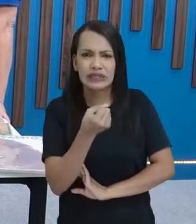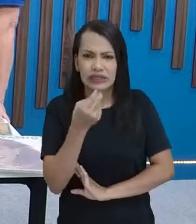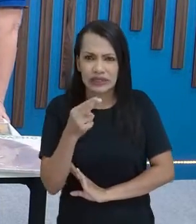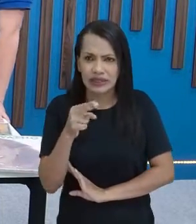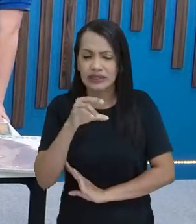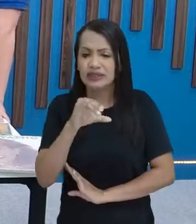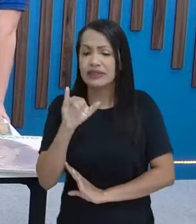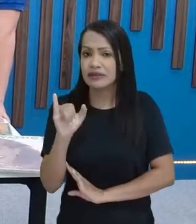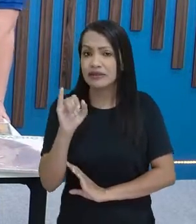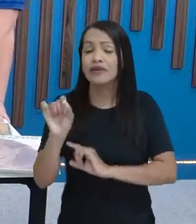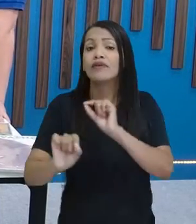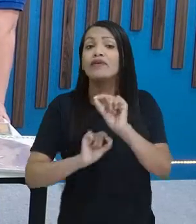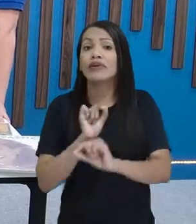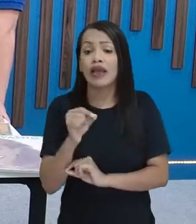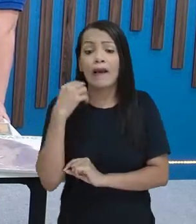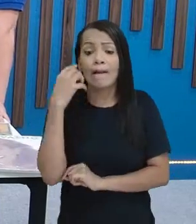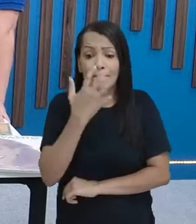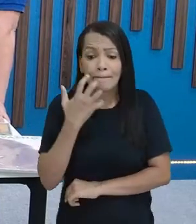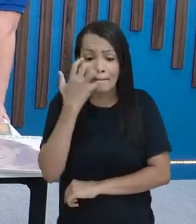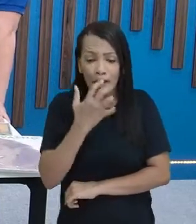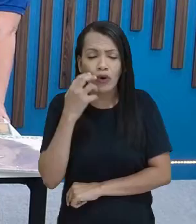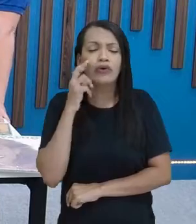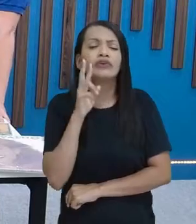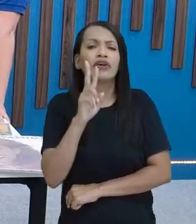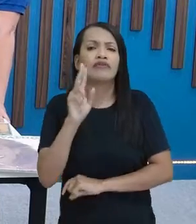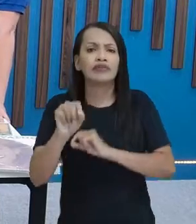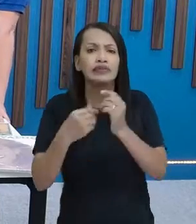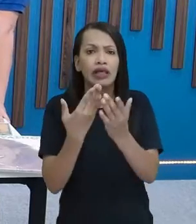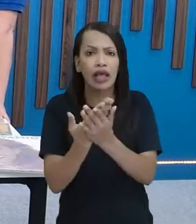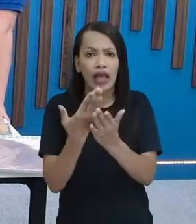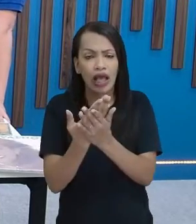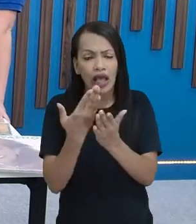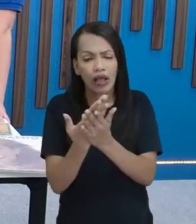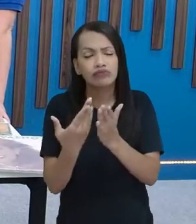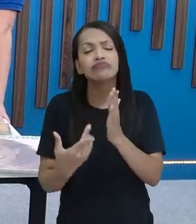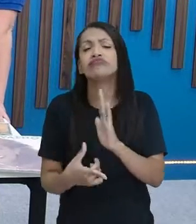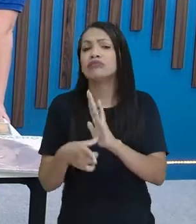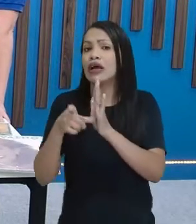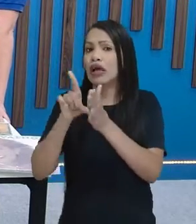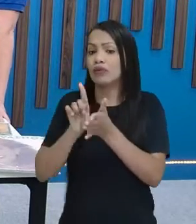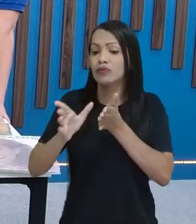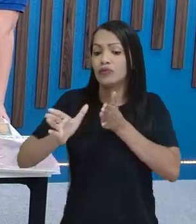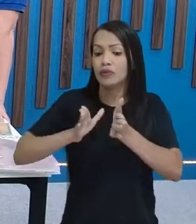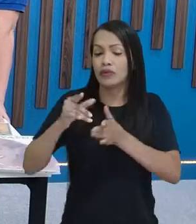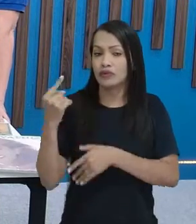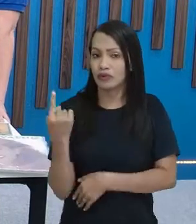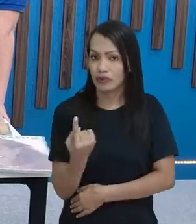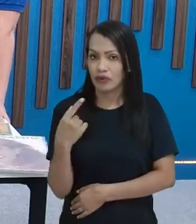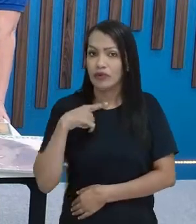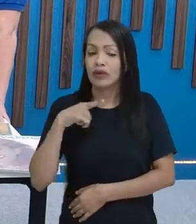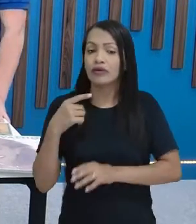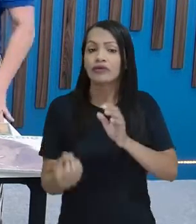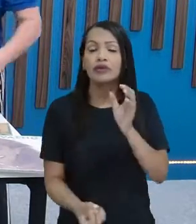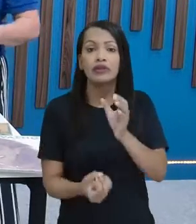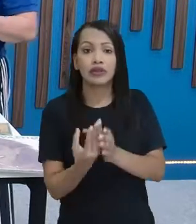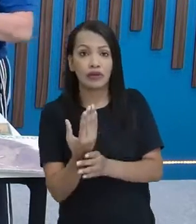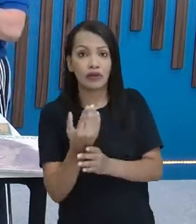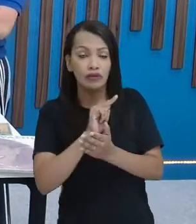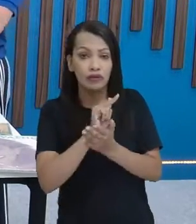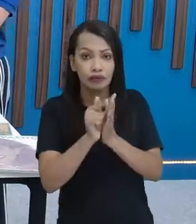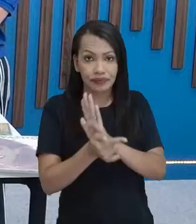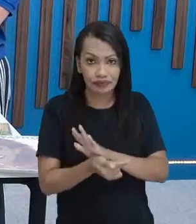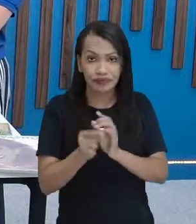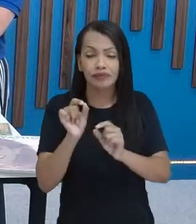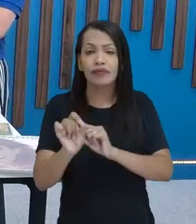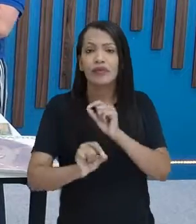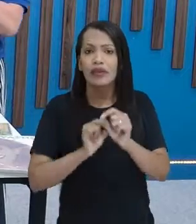que é a música, porque como a gente viu na aula anterior, né, do módulo 1, foi quem criou esses gêneros, foi a